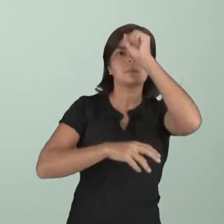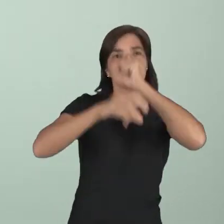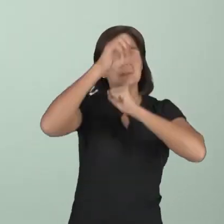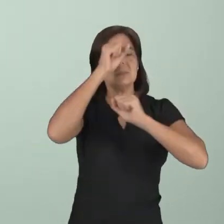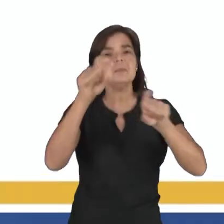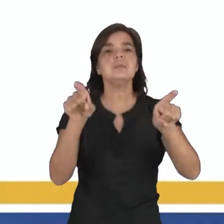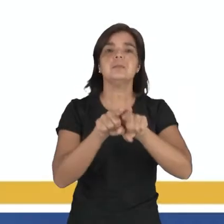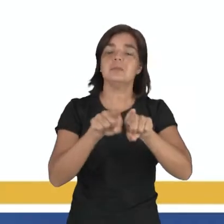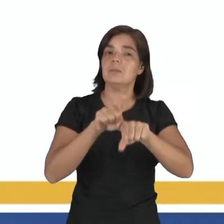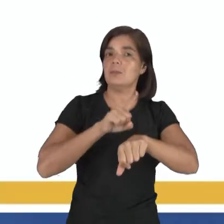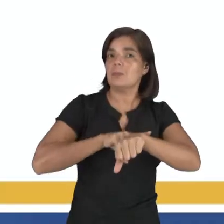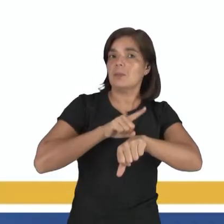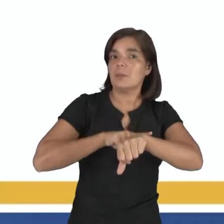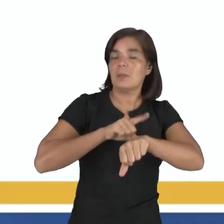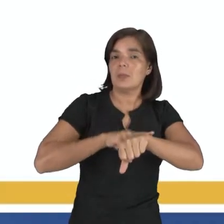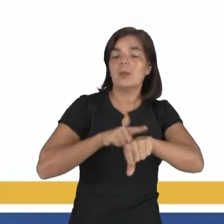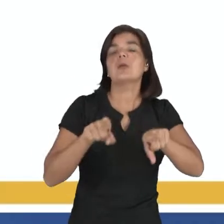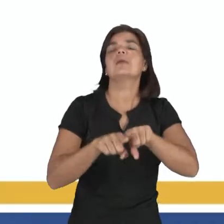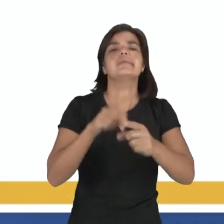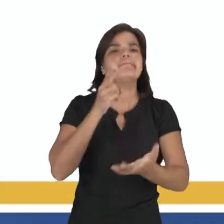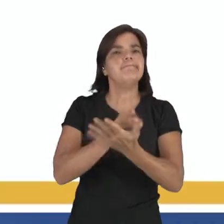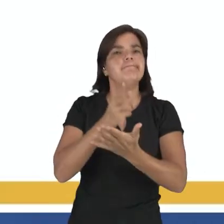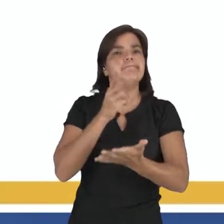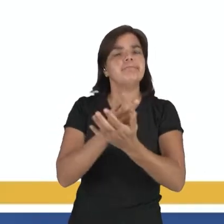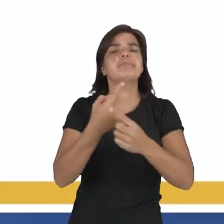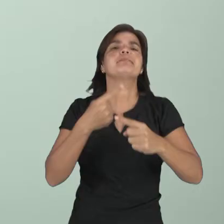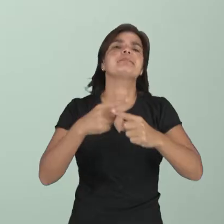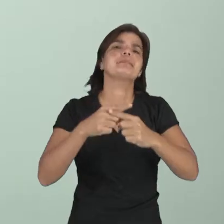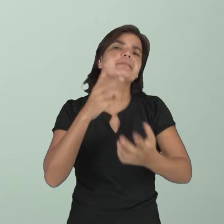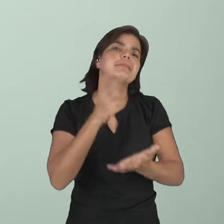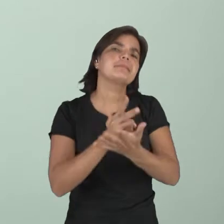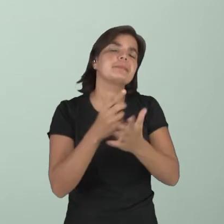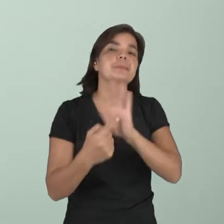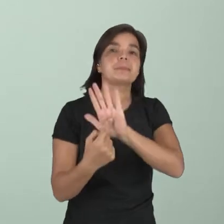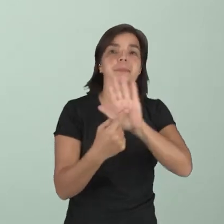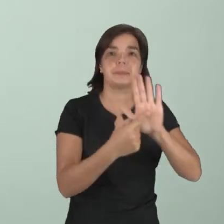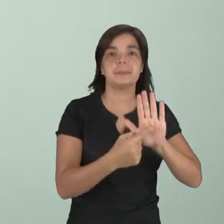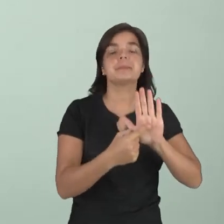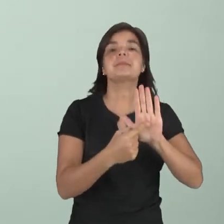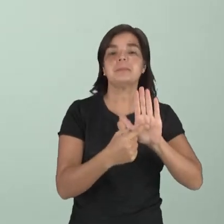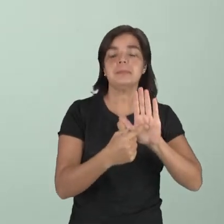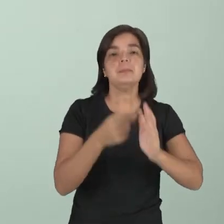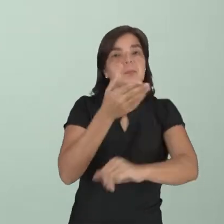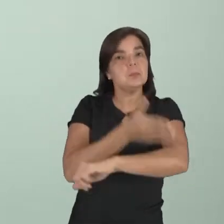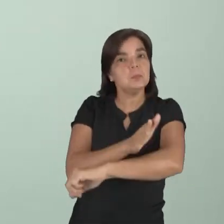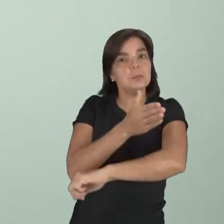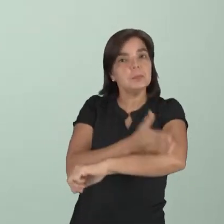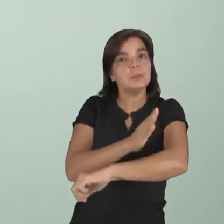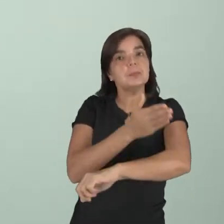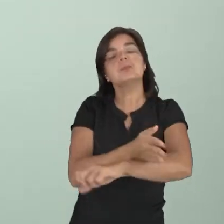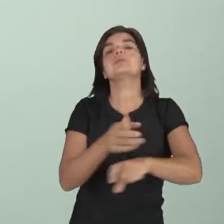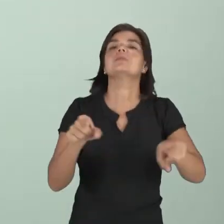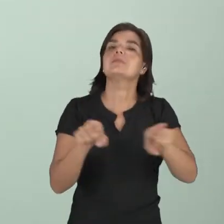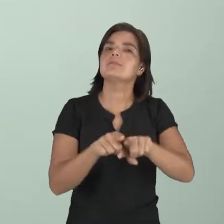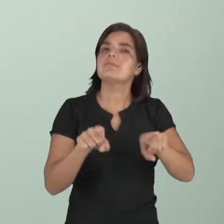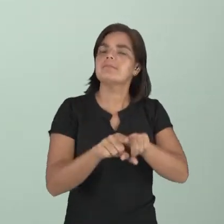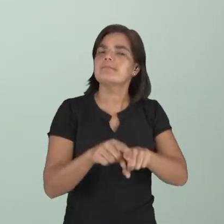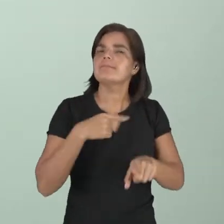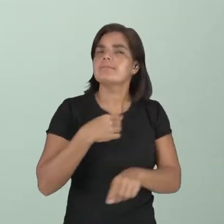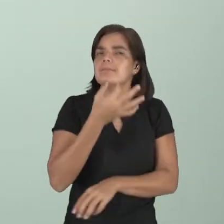Aprendizagem. É um momento de aprendizagem constante, porque sempre que aparece mais um praticante, um participante, ele